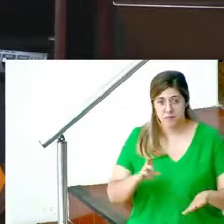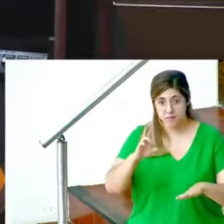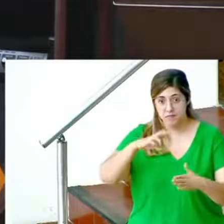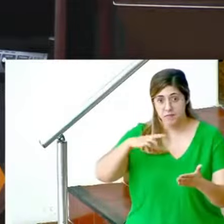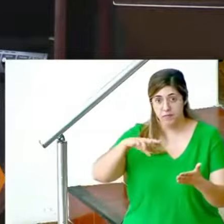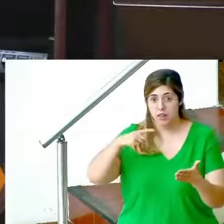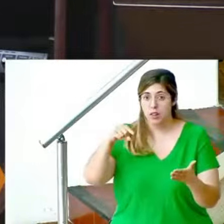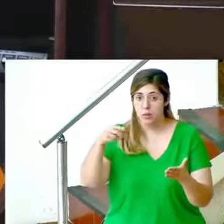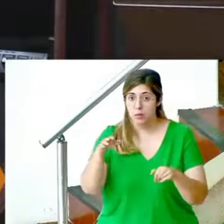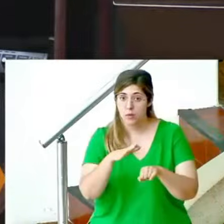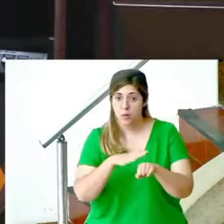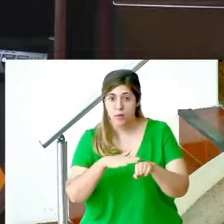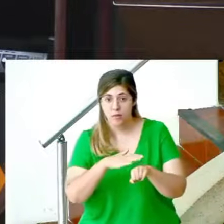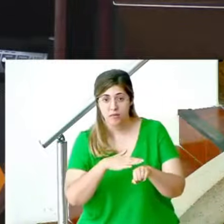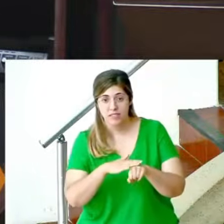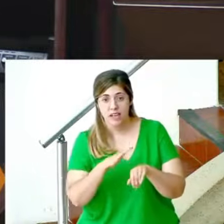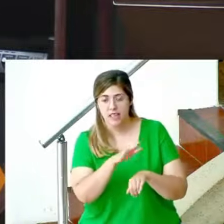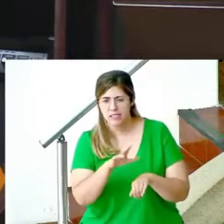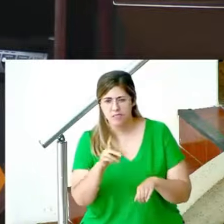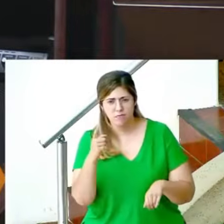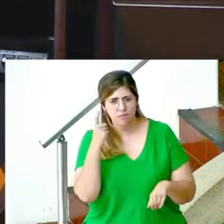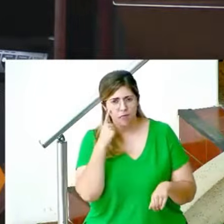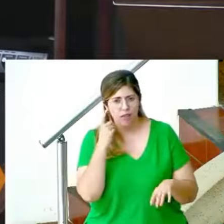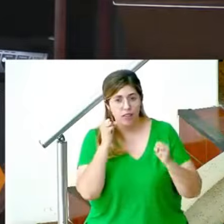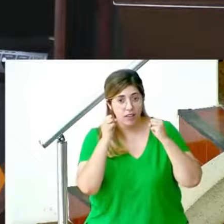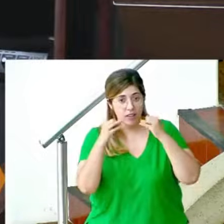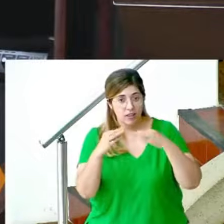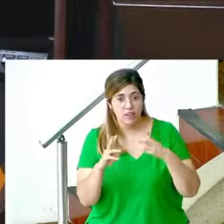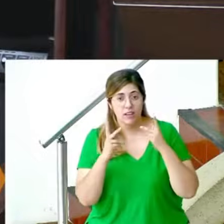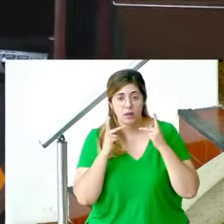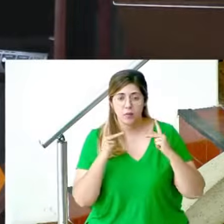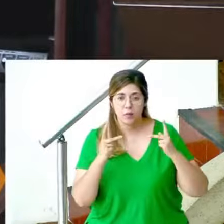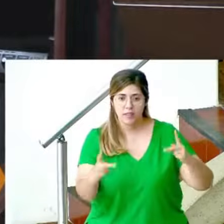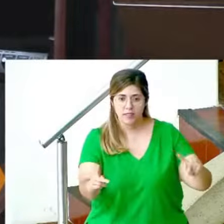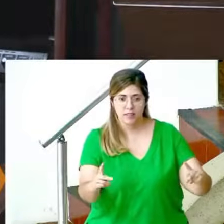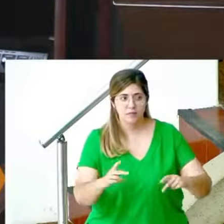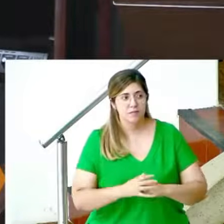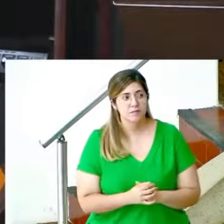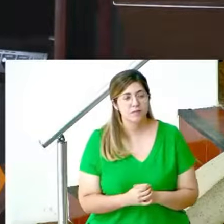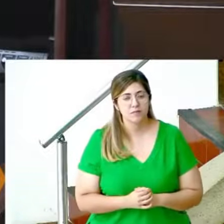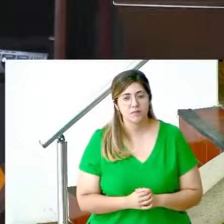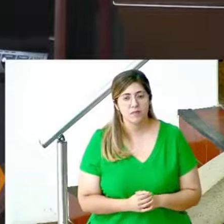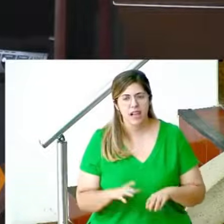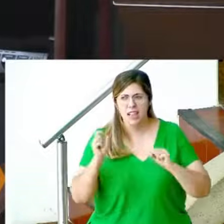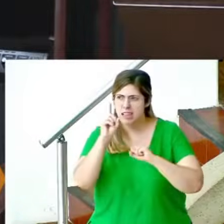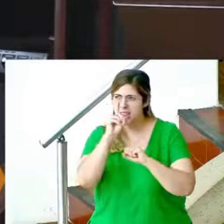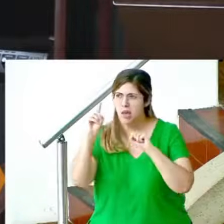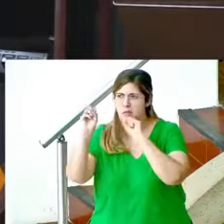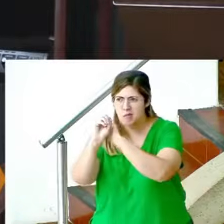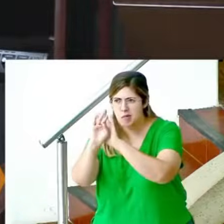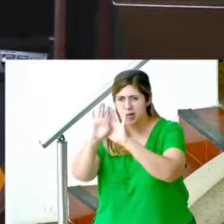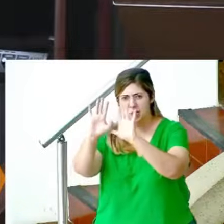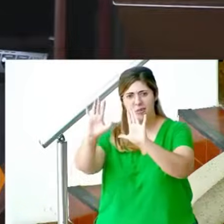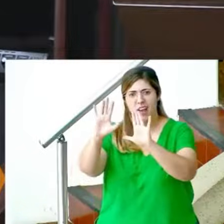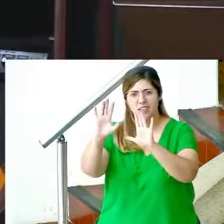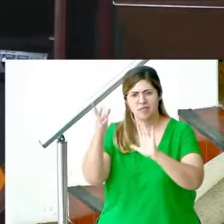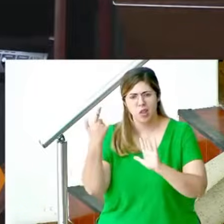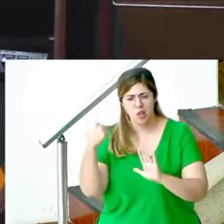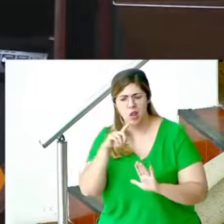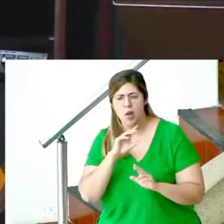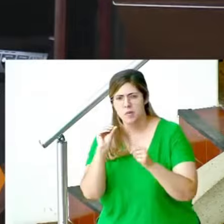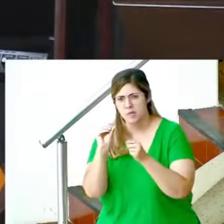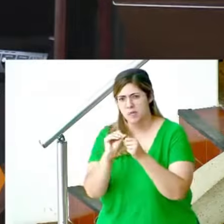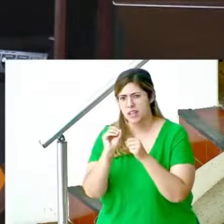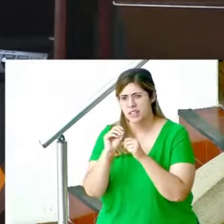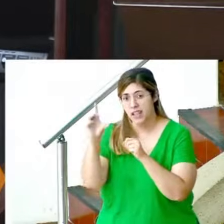falar com elas e pensar com os irmãos nessa manhã acerca de Deus ser glorificado, para que Deus seja glorificado.